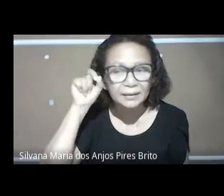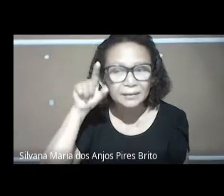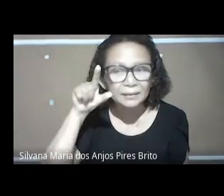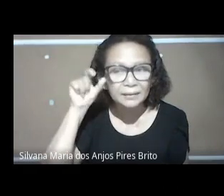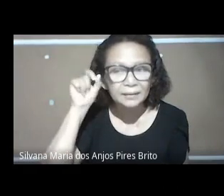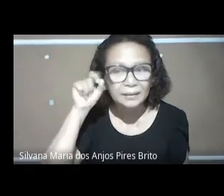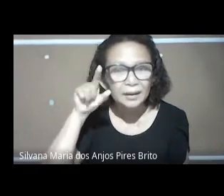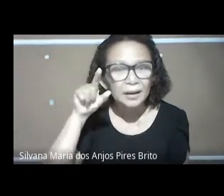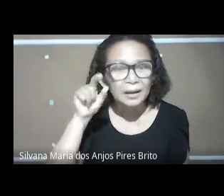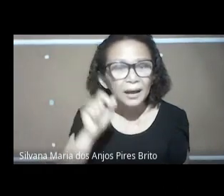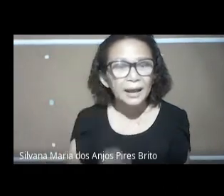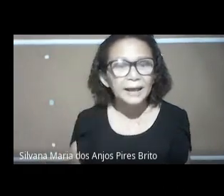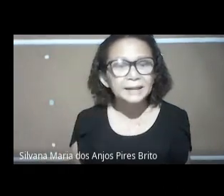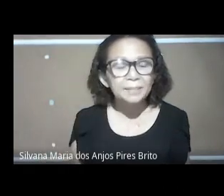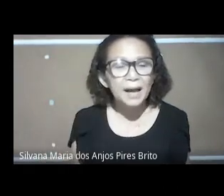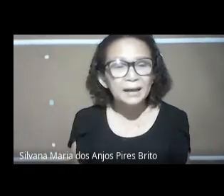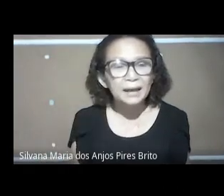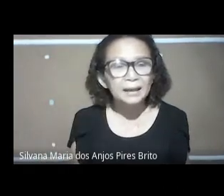aqui.